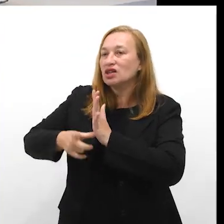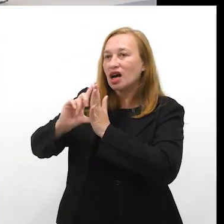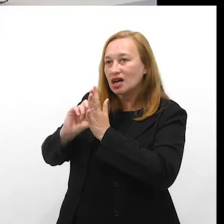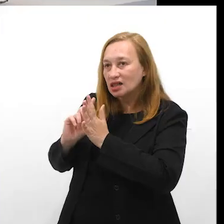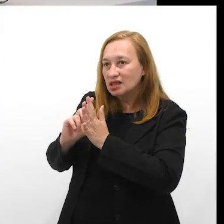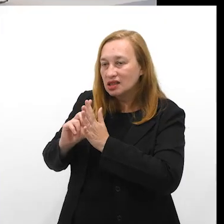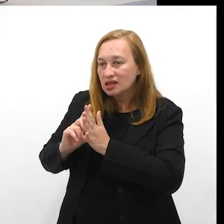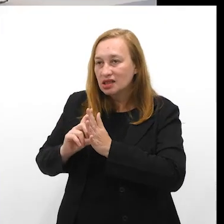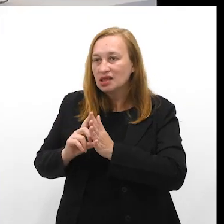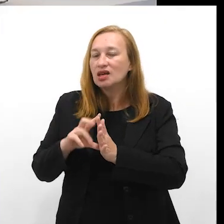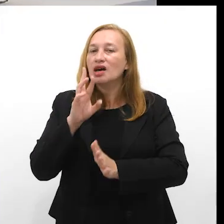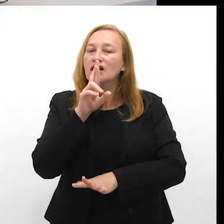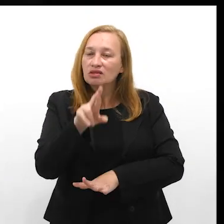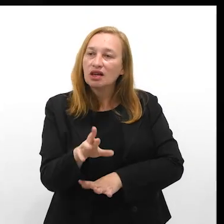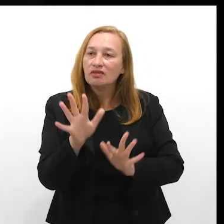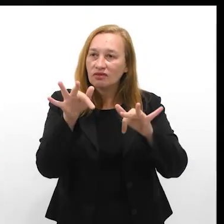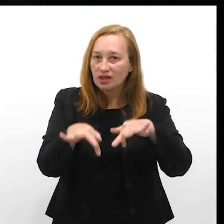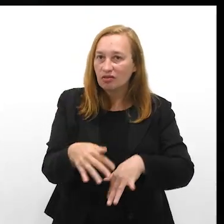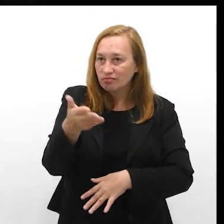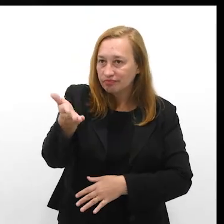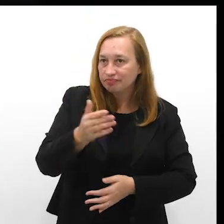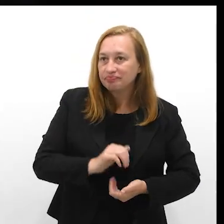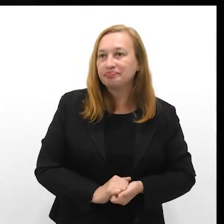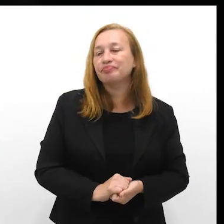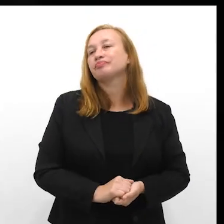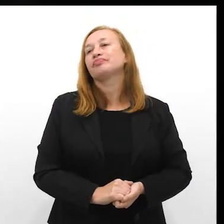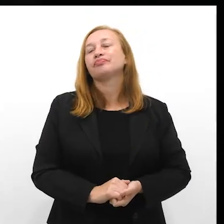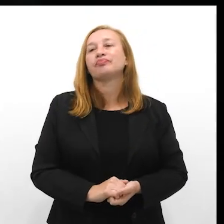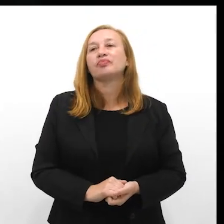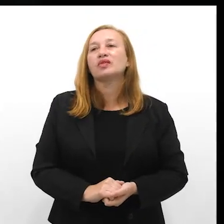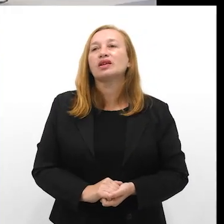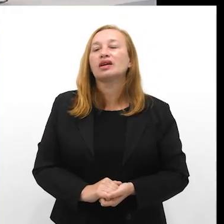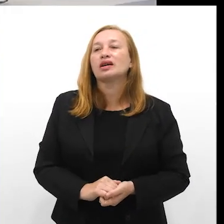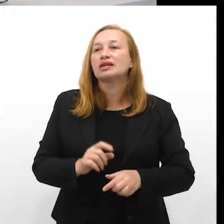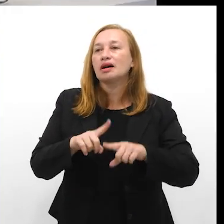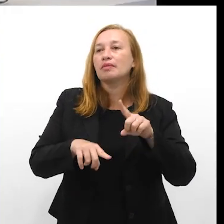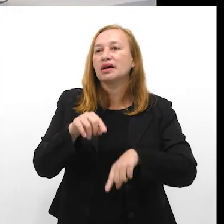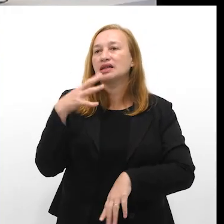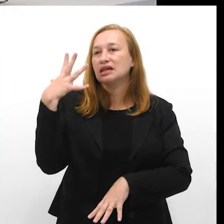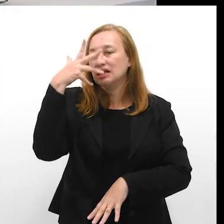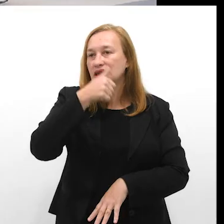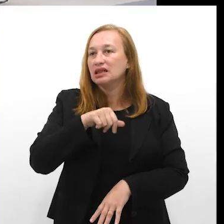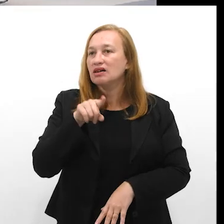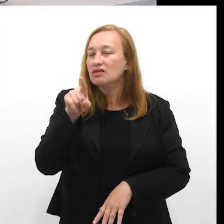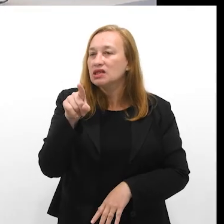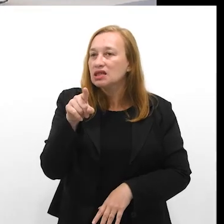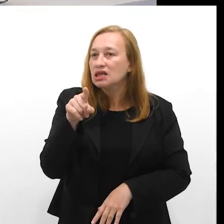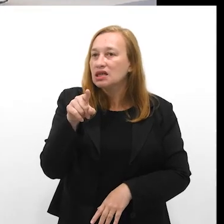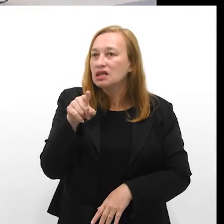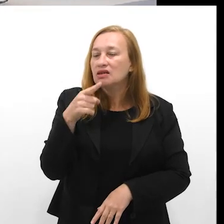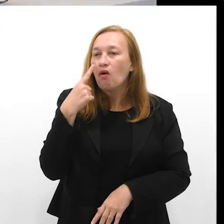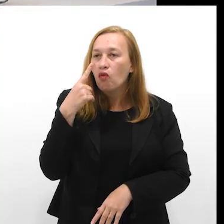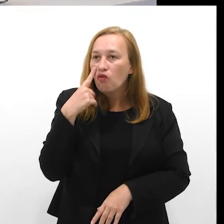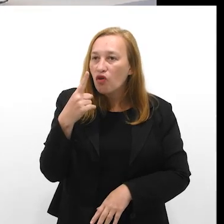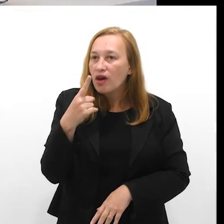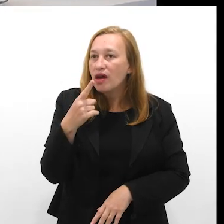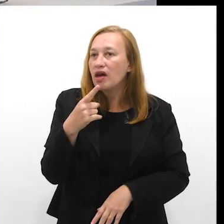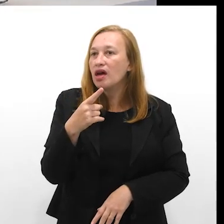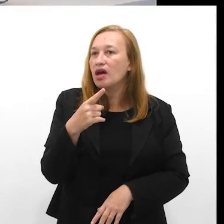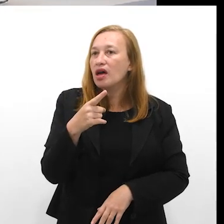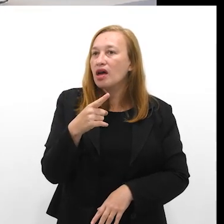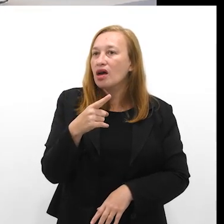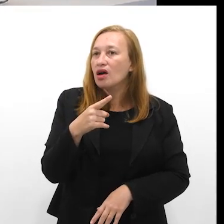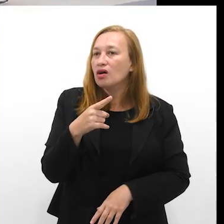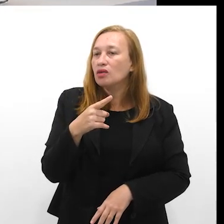desenho anteriormente colocado, você tem o resultado final, que é essa peça lindíssima. Eu gostei muito aí dessa peça. Você